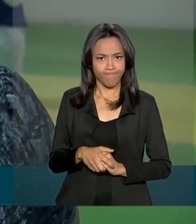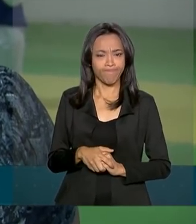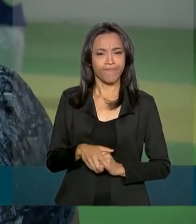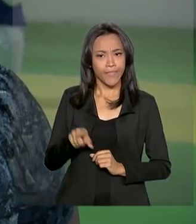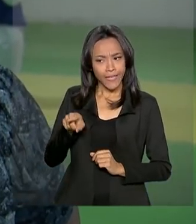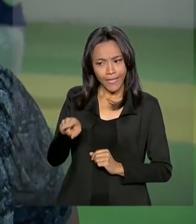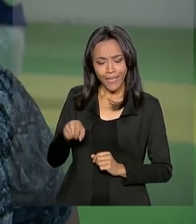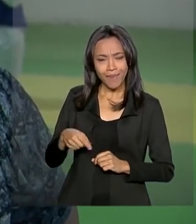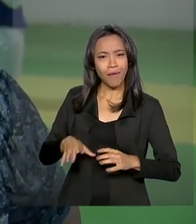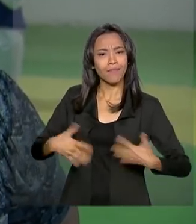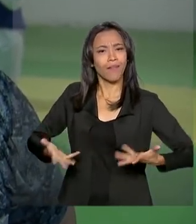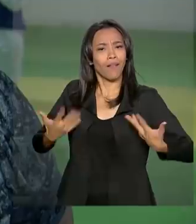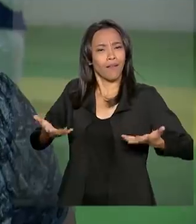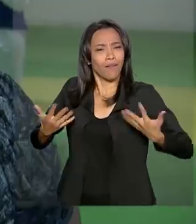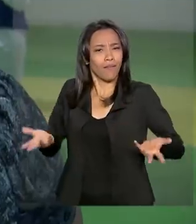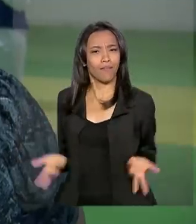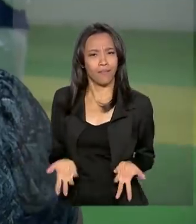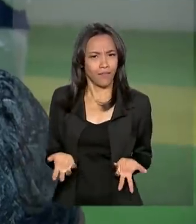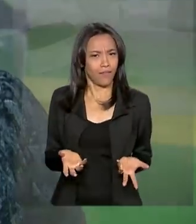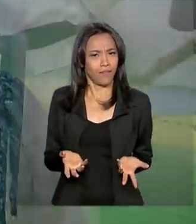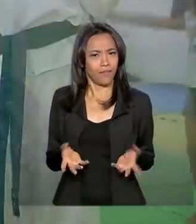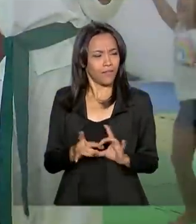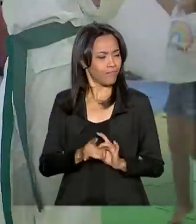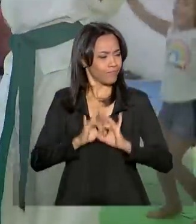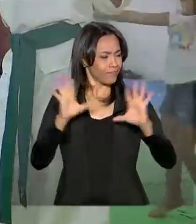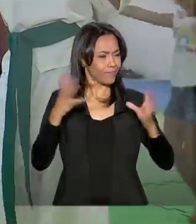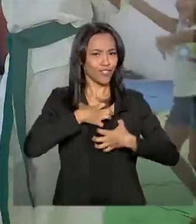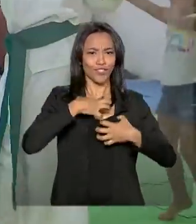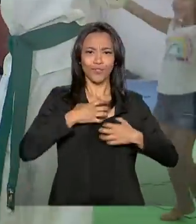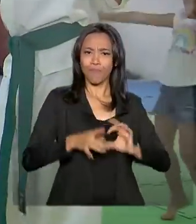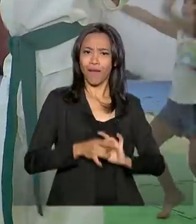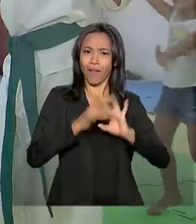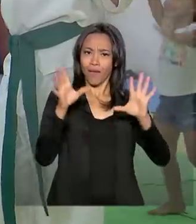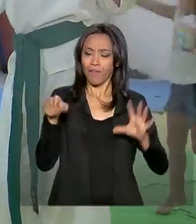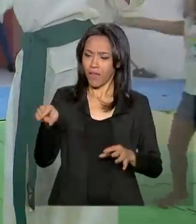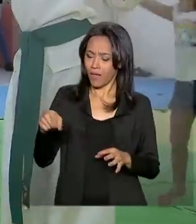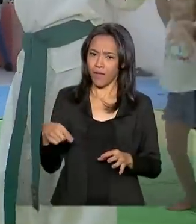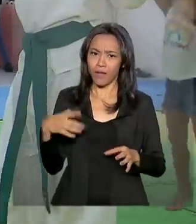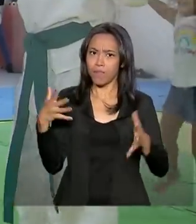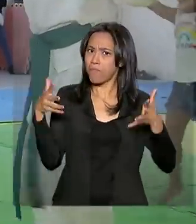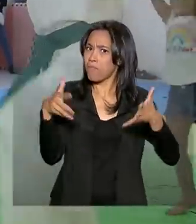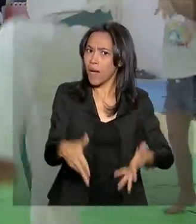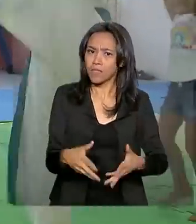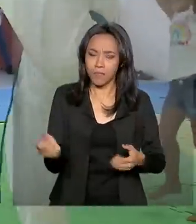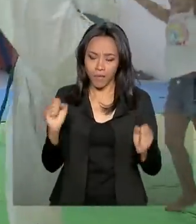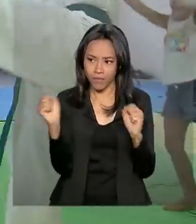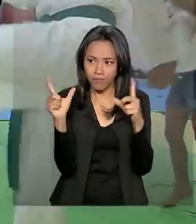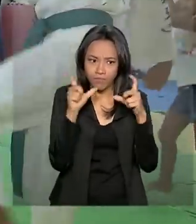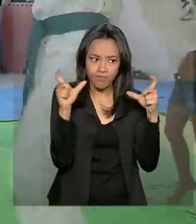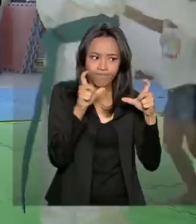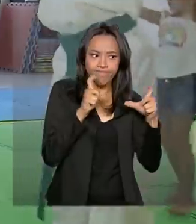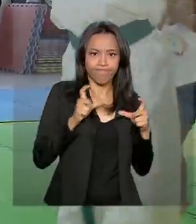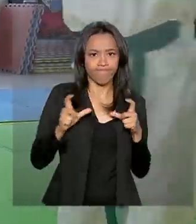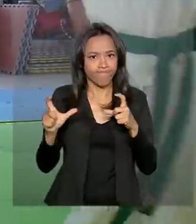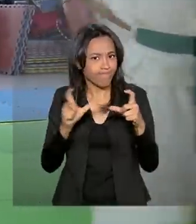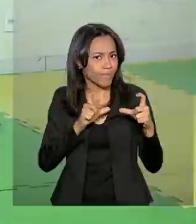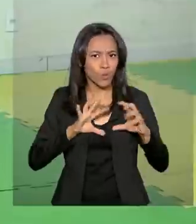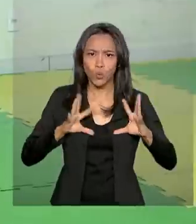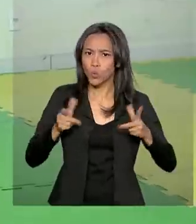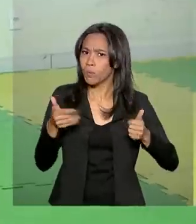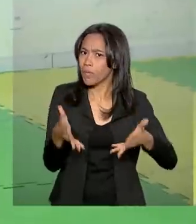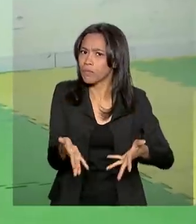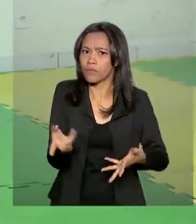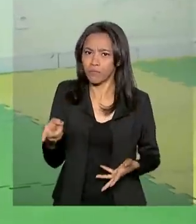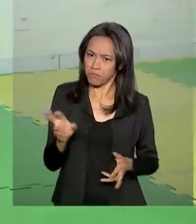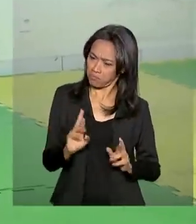mais assim, solto. Ele participa mais, tem mais atividade, está sempre ativo, né? Participando de tudo.